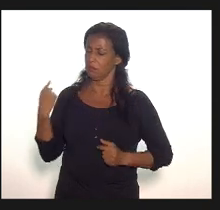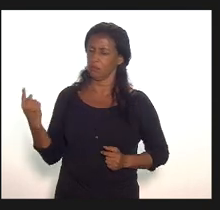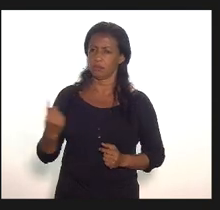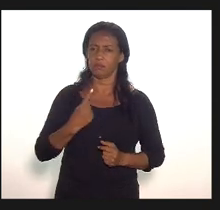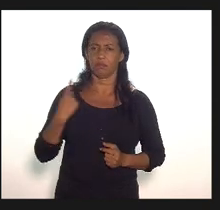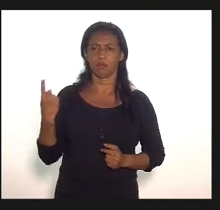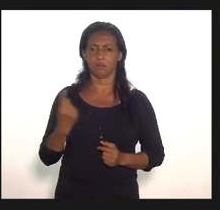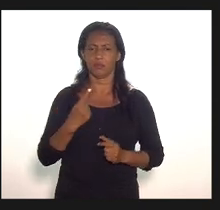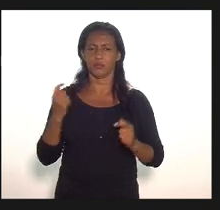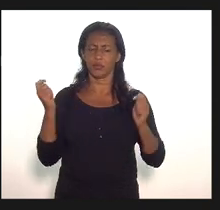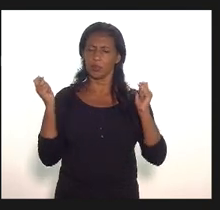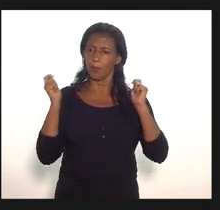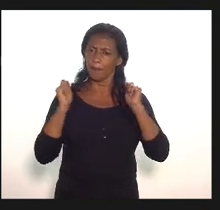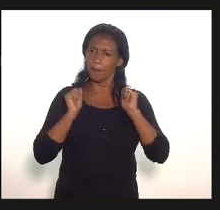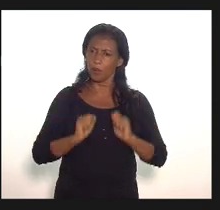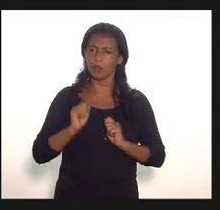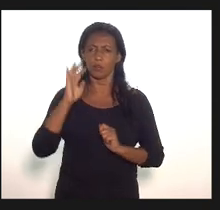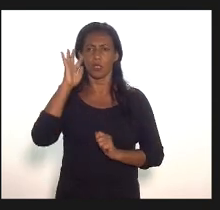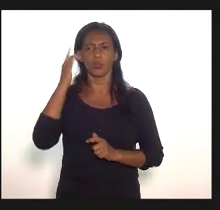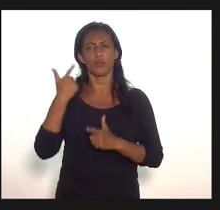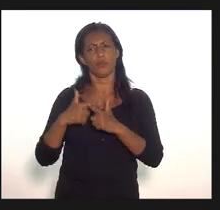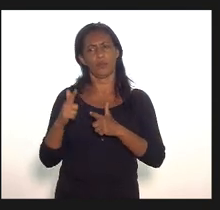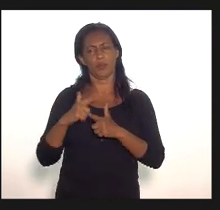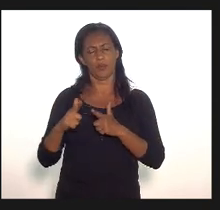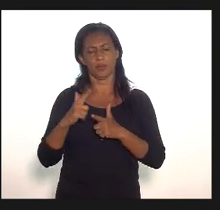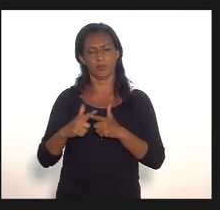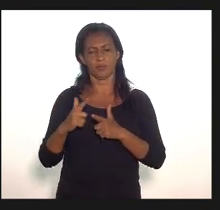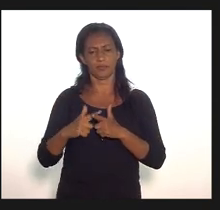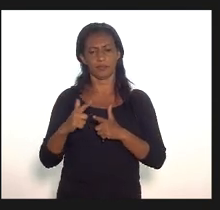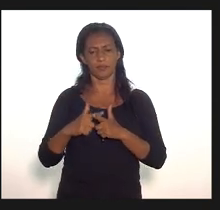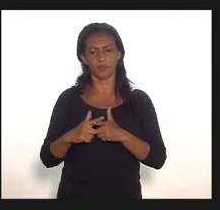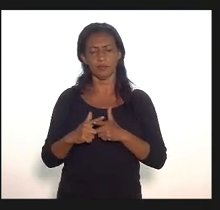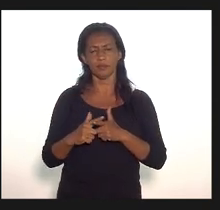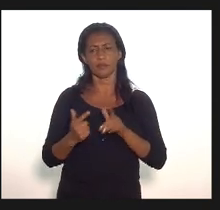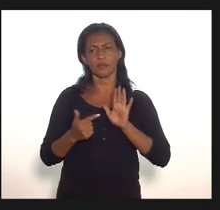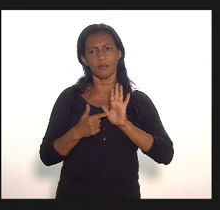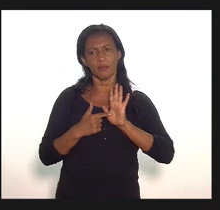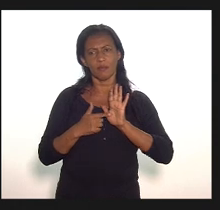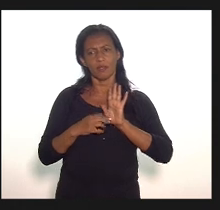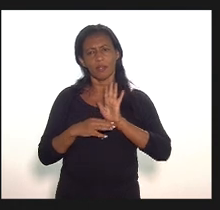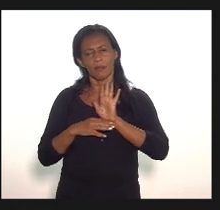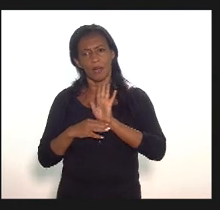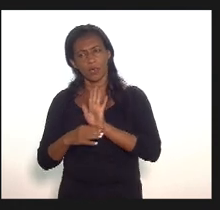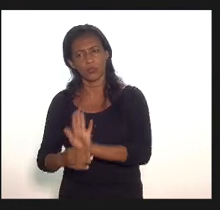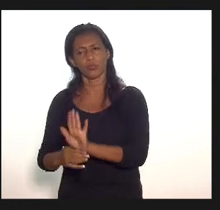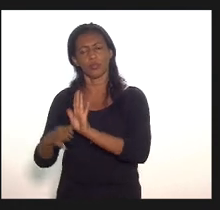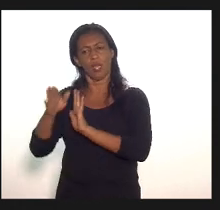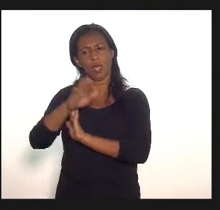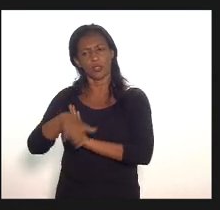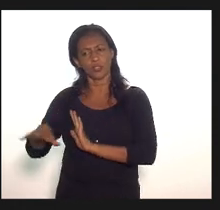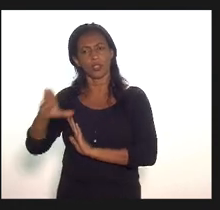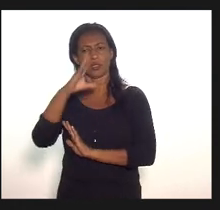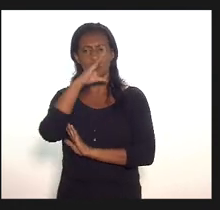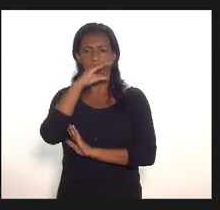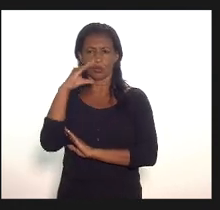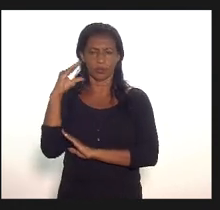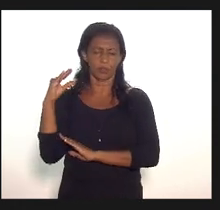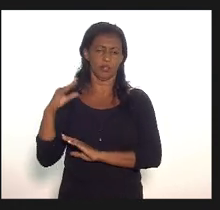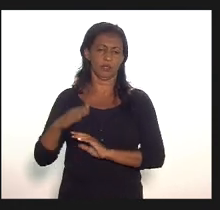possamos solucionar este problema em prol das nossas crianças e